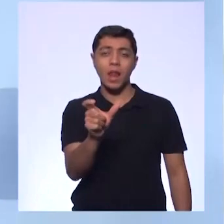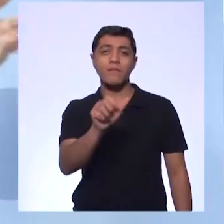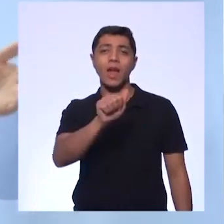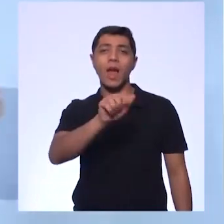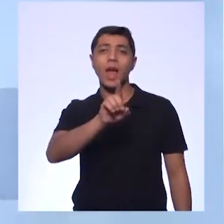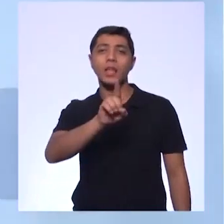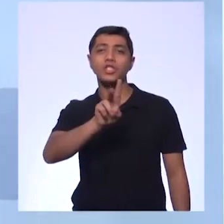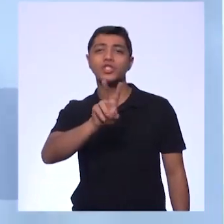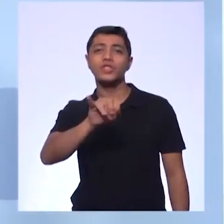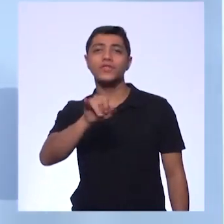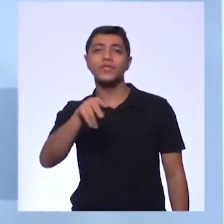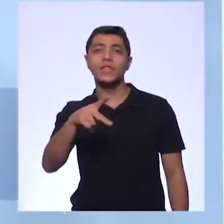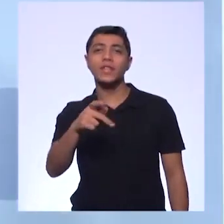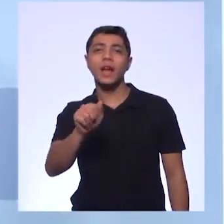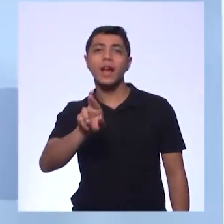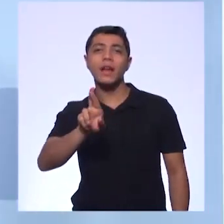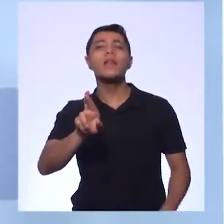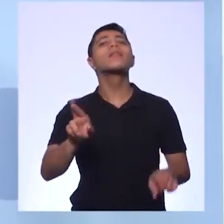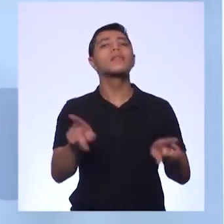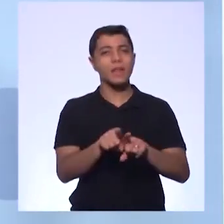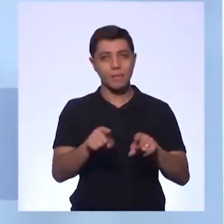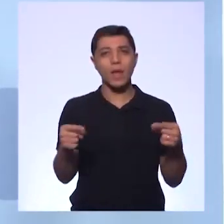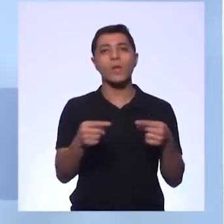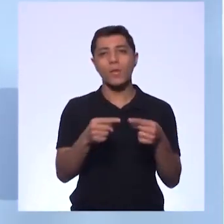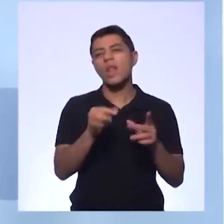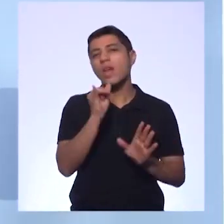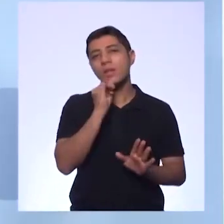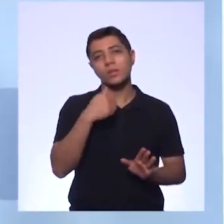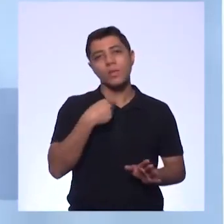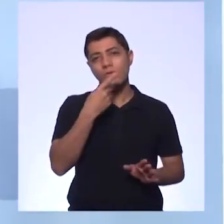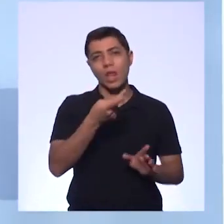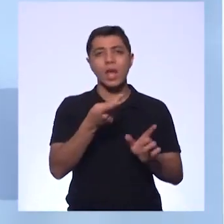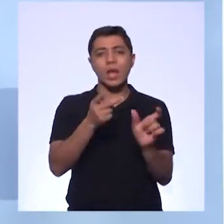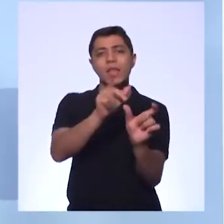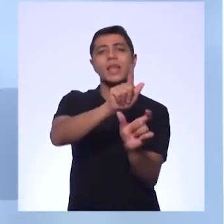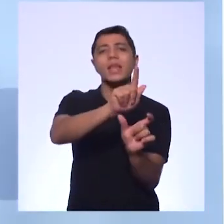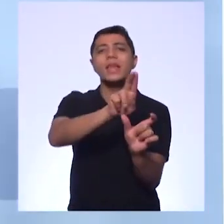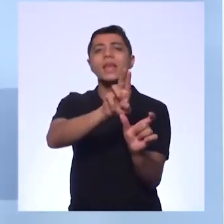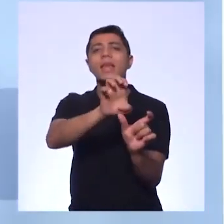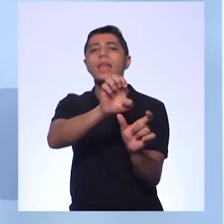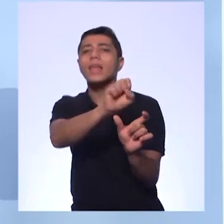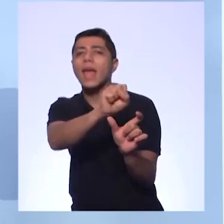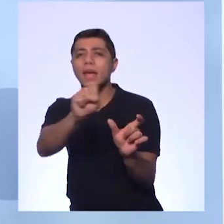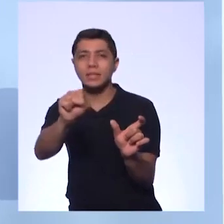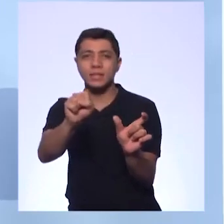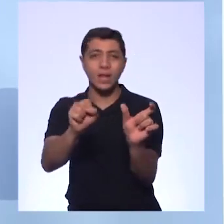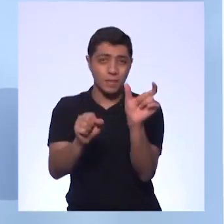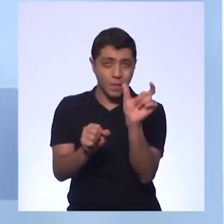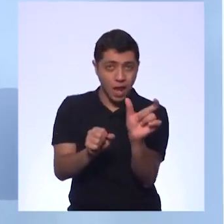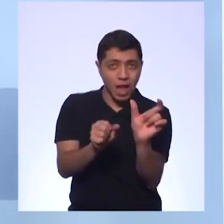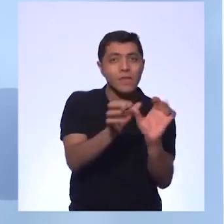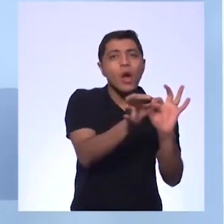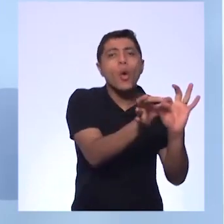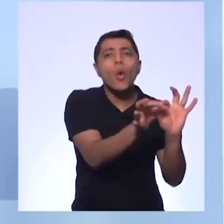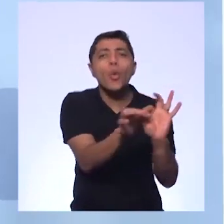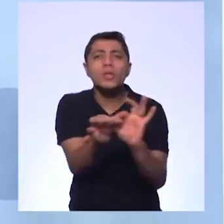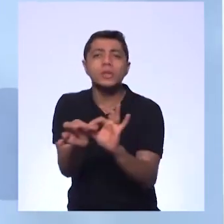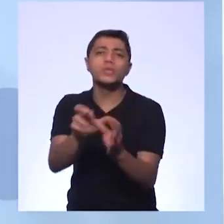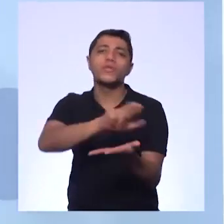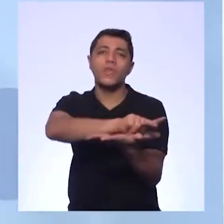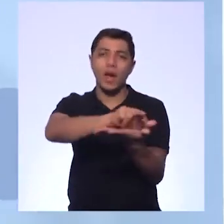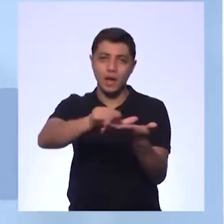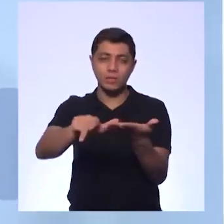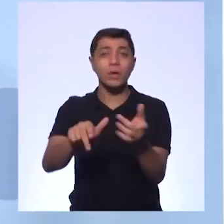what? Adivinha só, Antônia, guess what? Né? Então, a gente usa essa palavra em vários contextos. Então, guess é uma palavra mais informal, uma